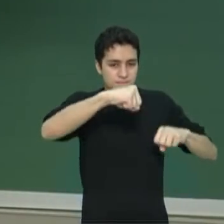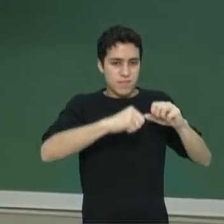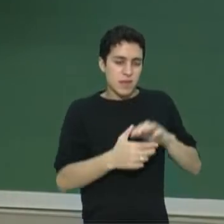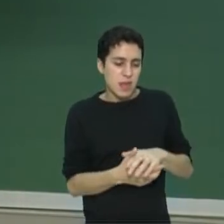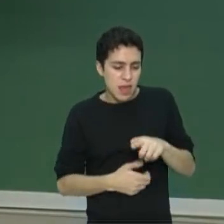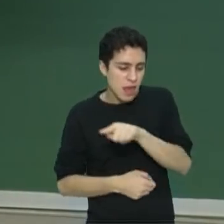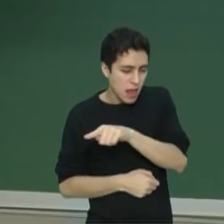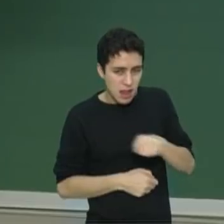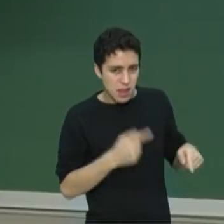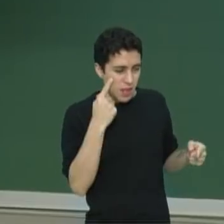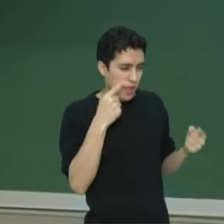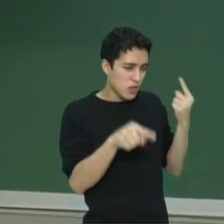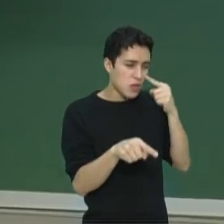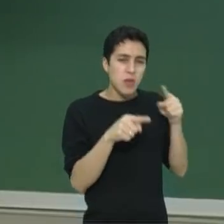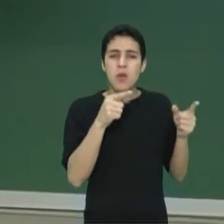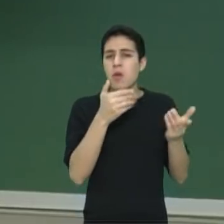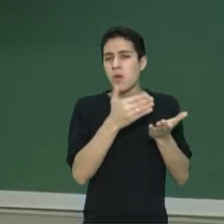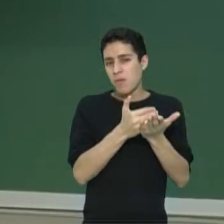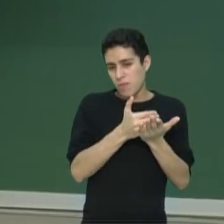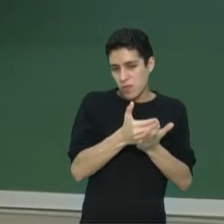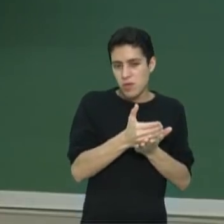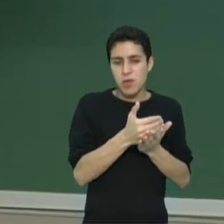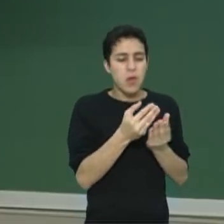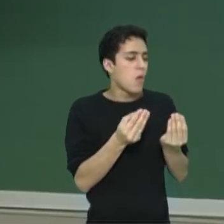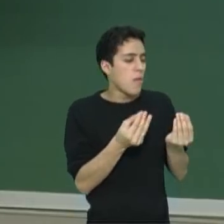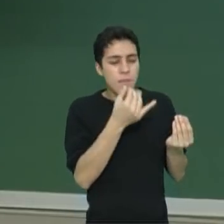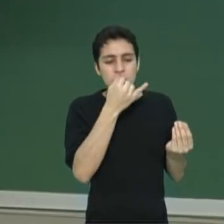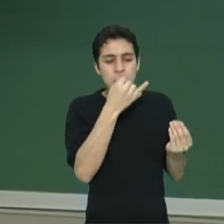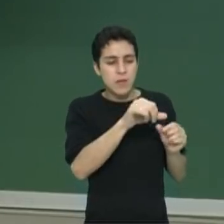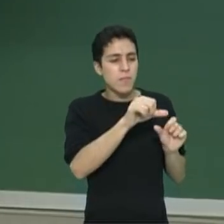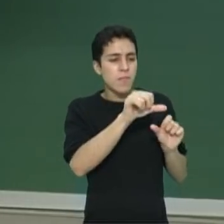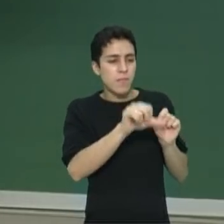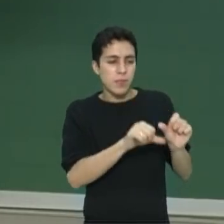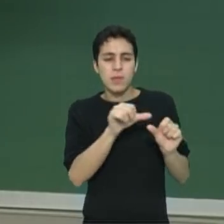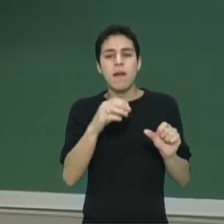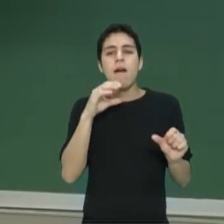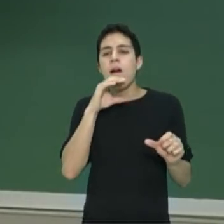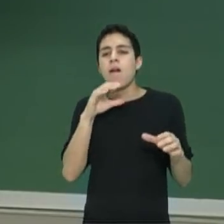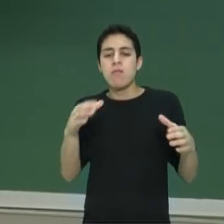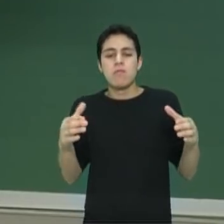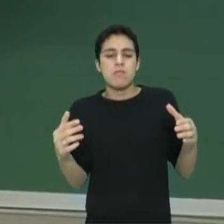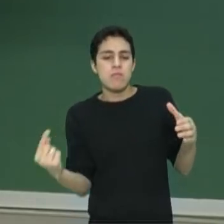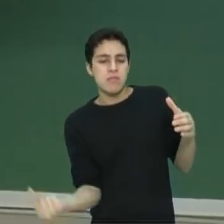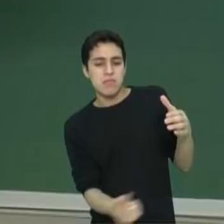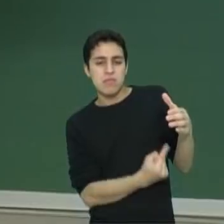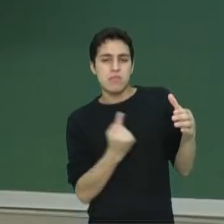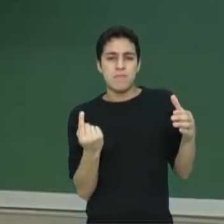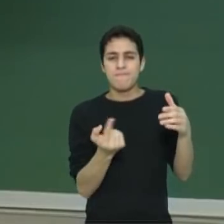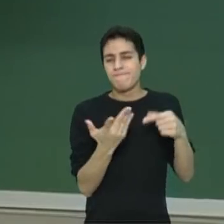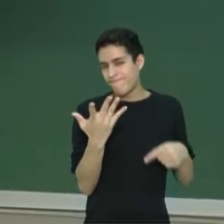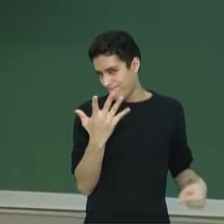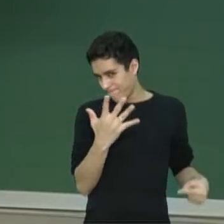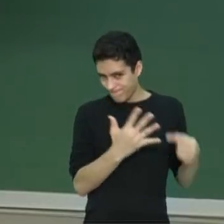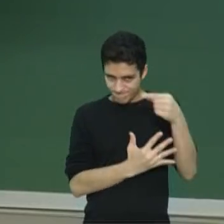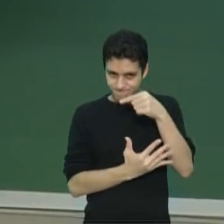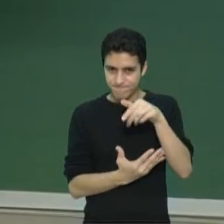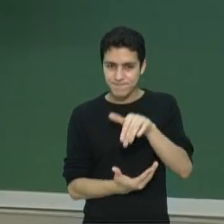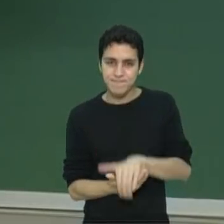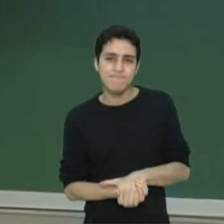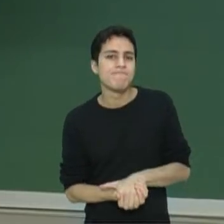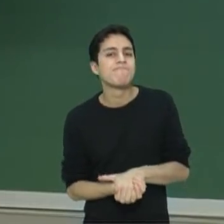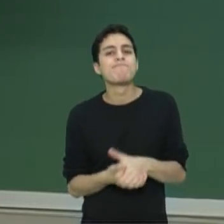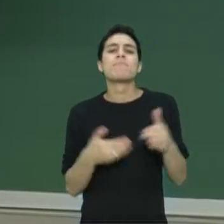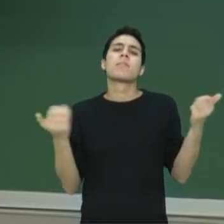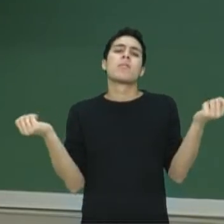feitas várias descobertas, como mudança de fontes de energia, para aquecimento de caldeiras, entre outras descobertas. Hoje